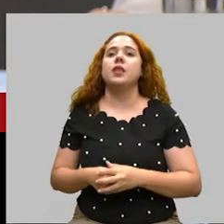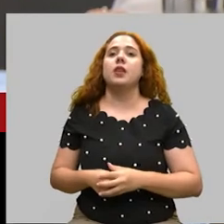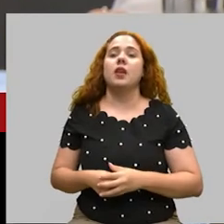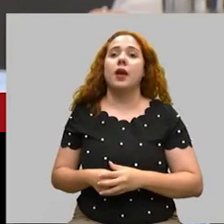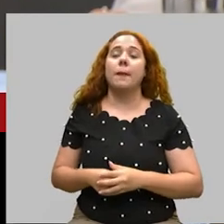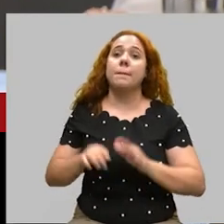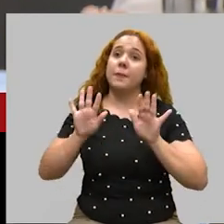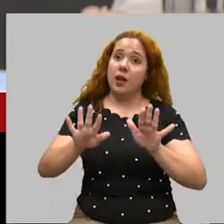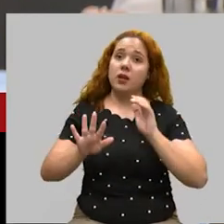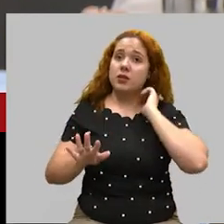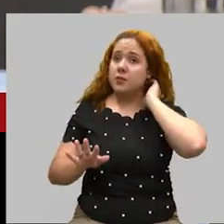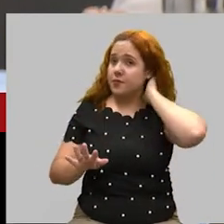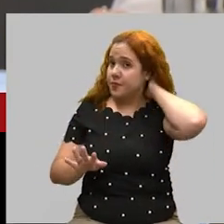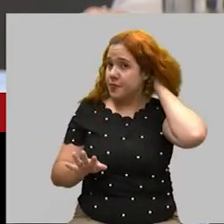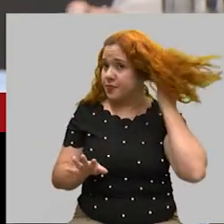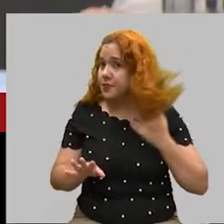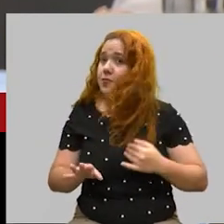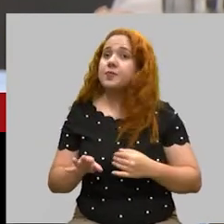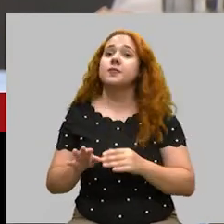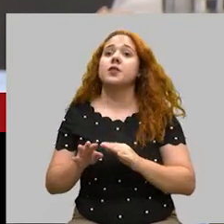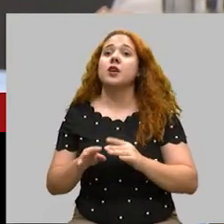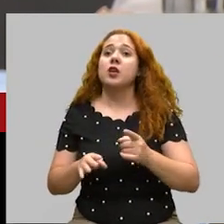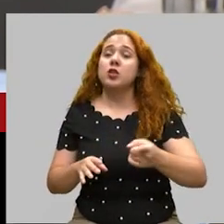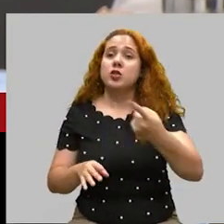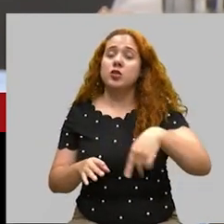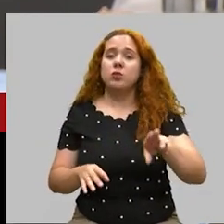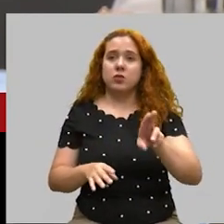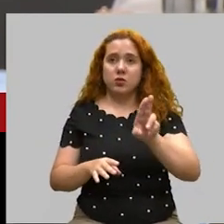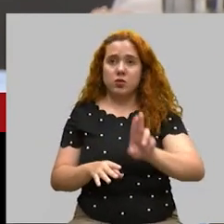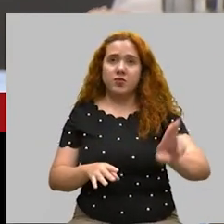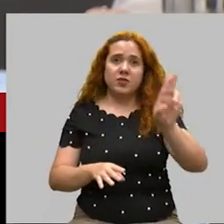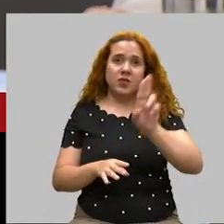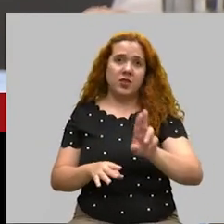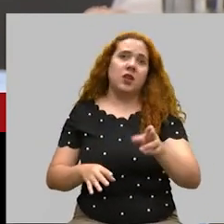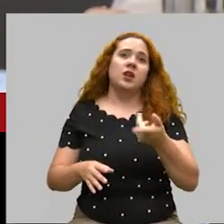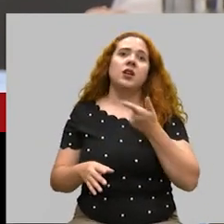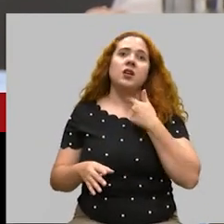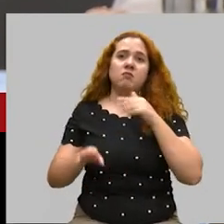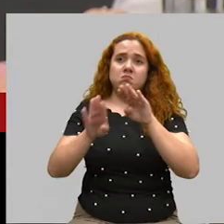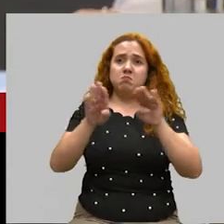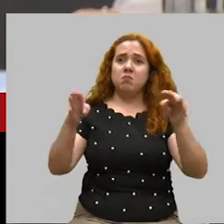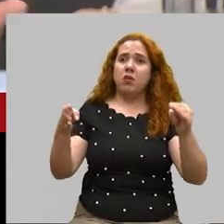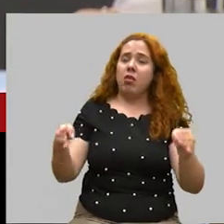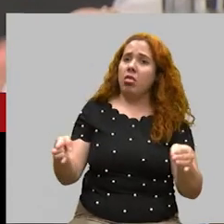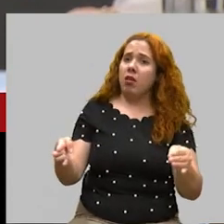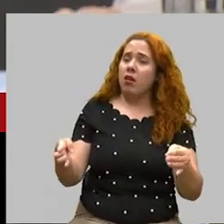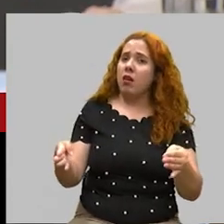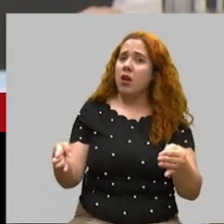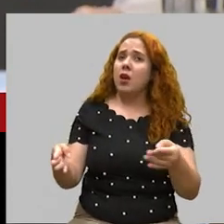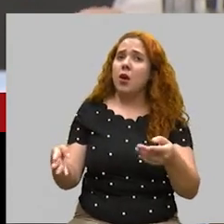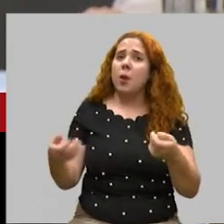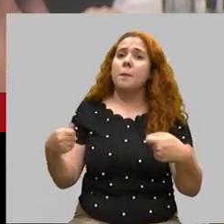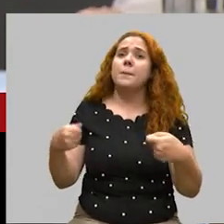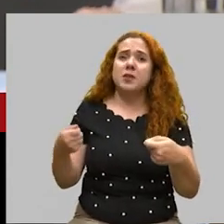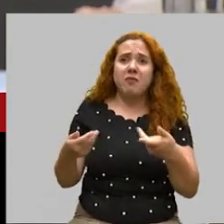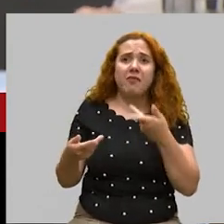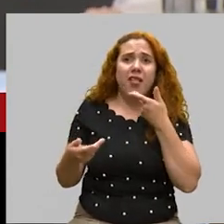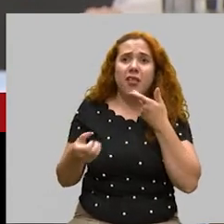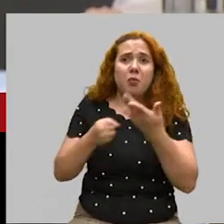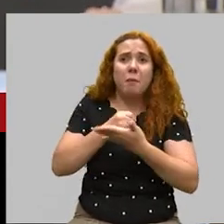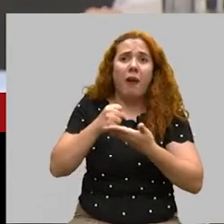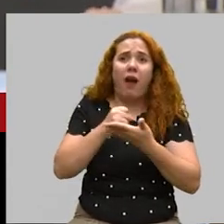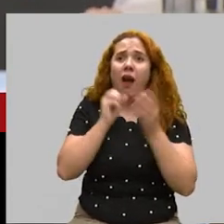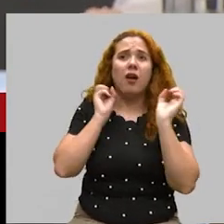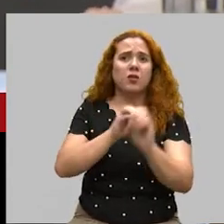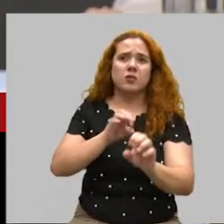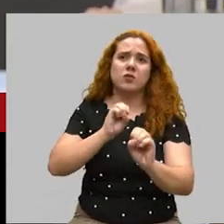eh é claro que como a gente é da Universidade a esperança é falar da Universidade Mas como eu vi a mesa né não tem que falar da Educação Básica tem que falar dessa